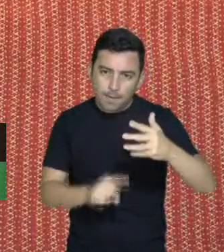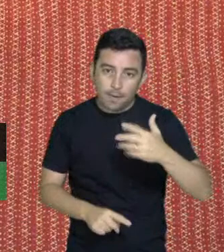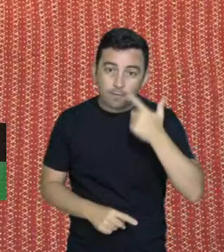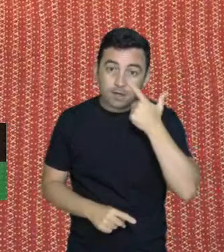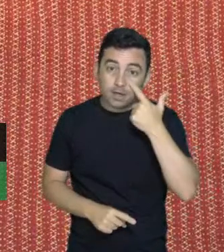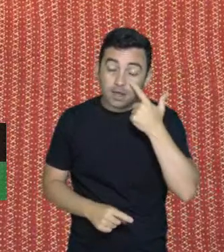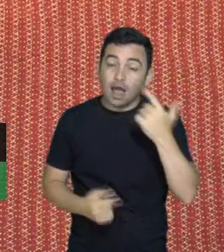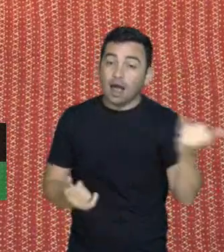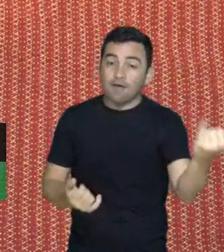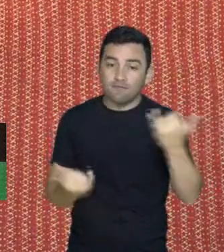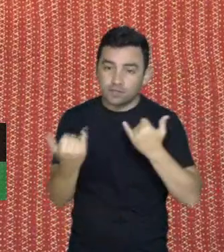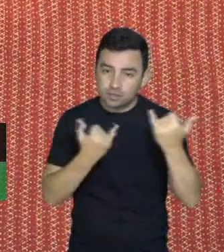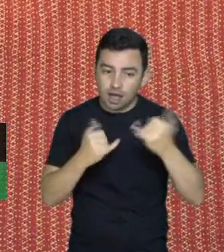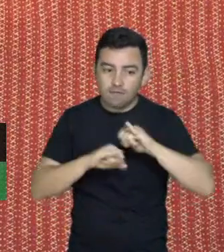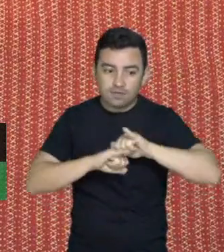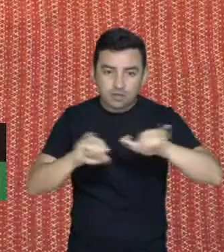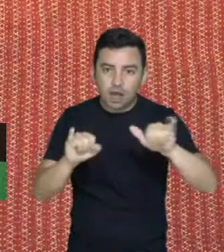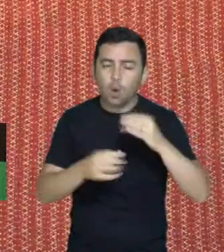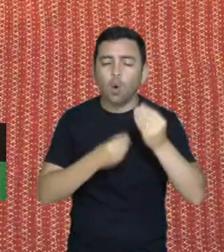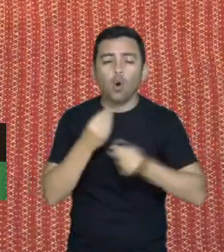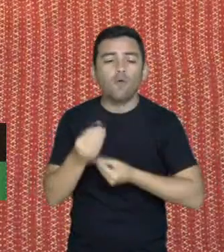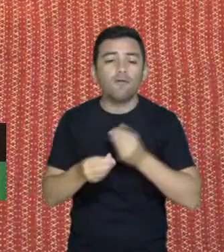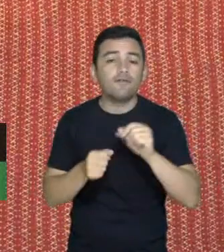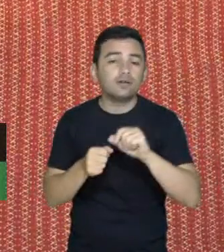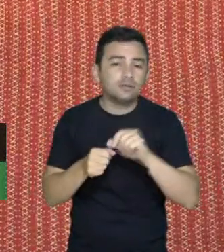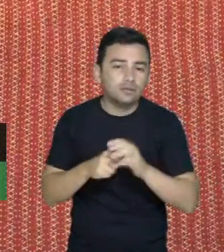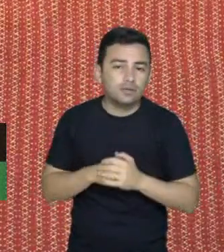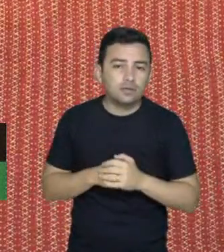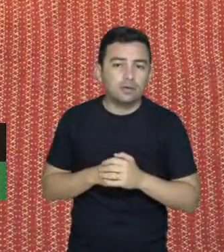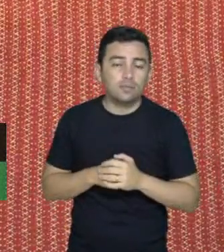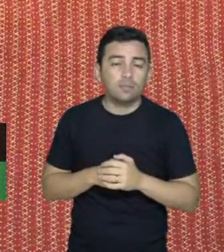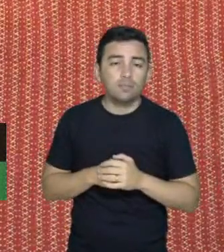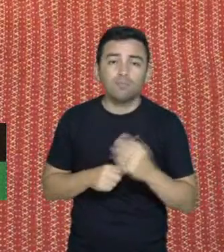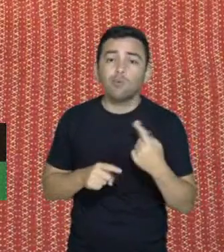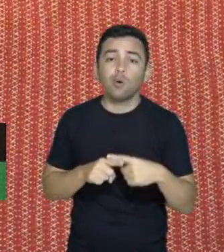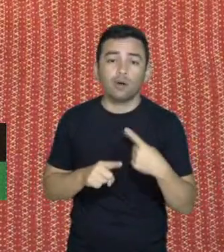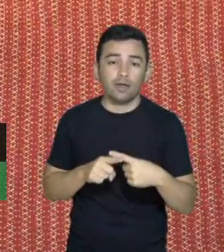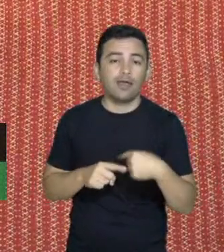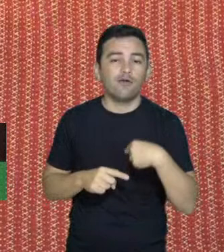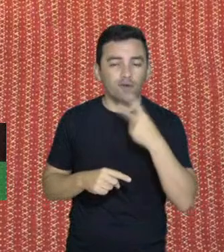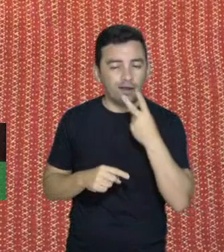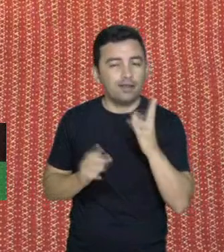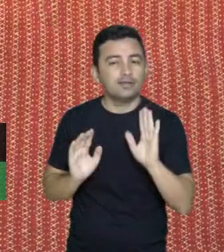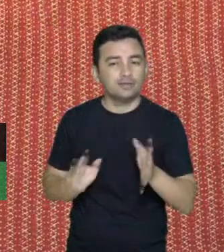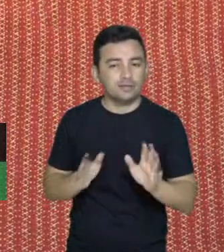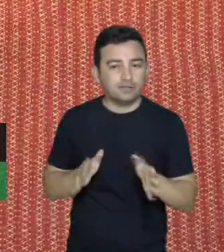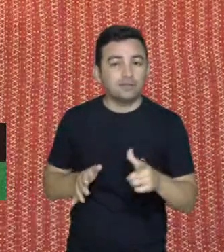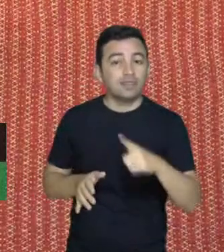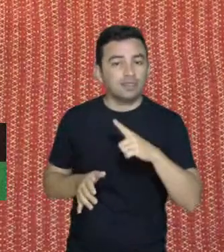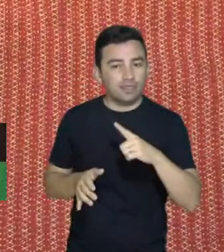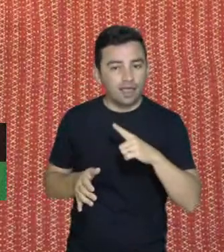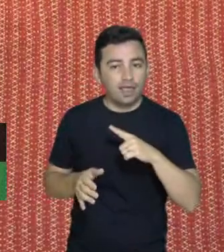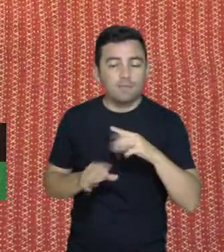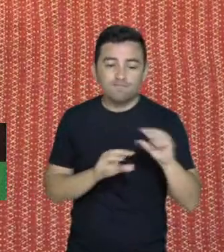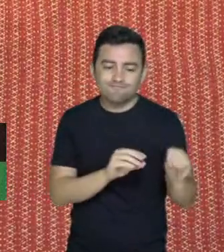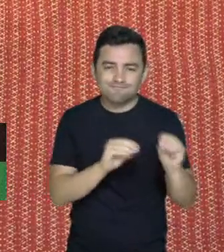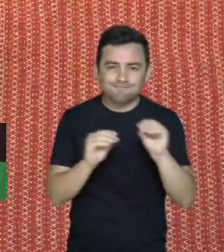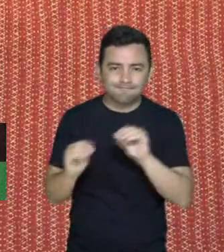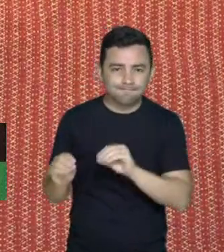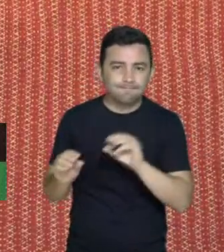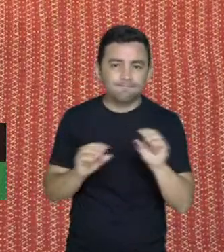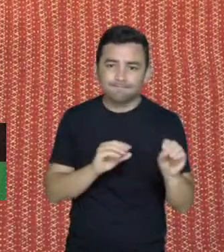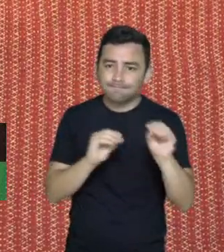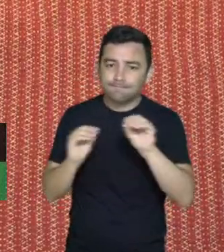dizer a todos de que maneira vai ser feito, como vai ser agido, porque, como eu falei, existe aí uma peregrinação de